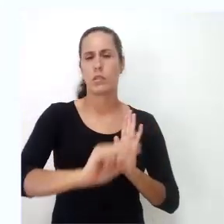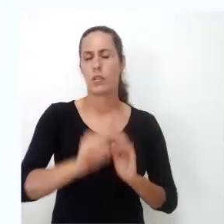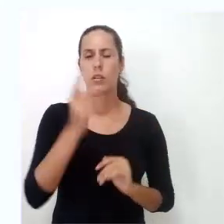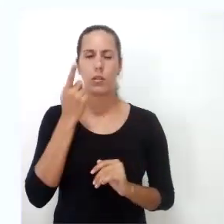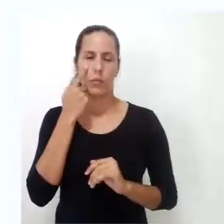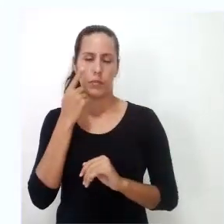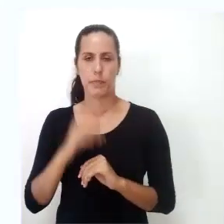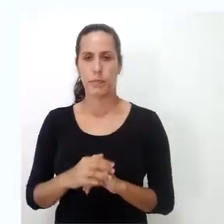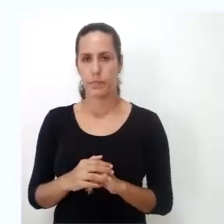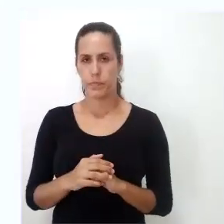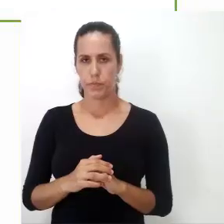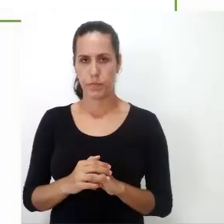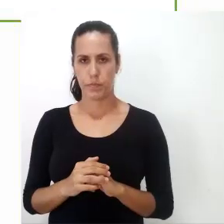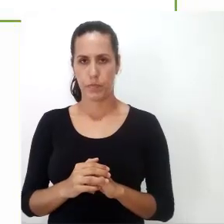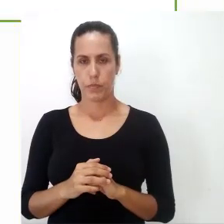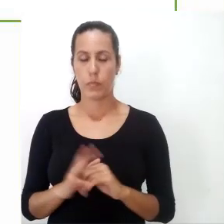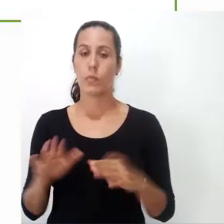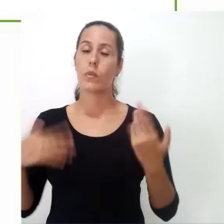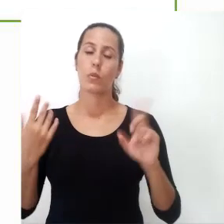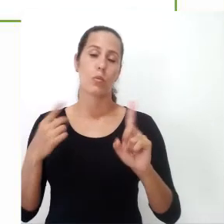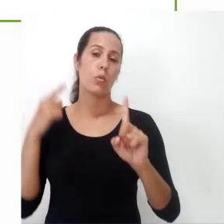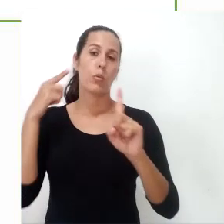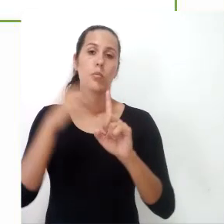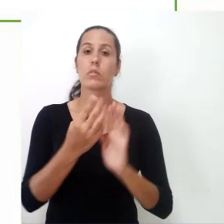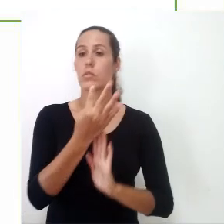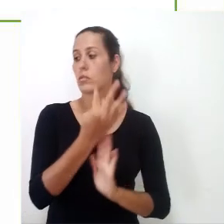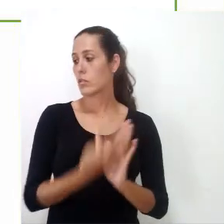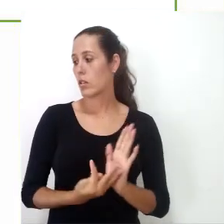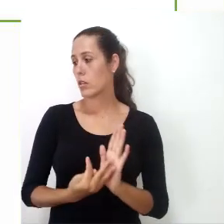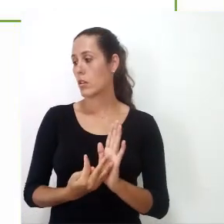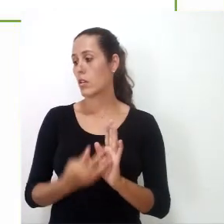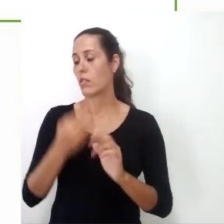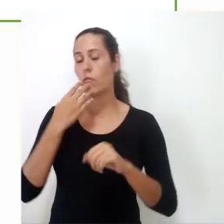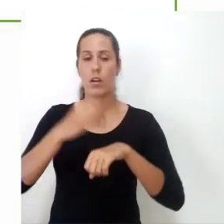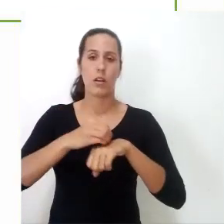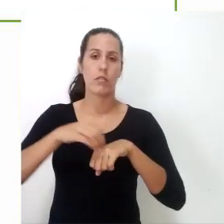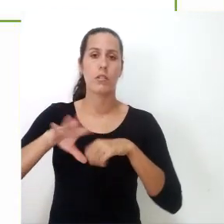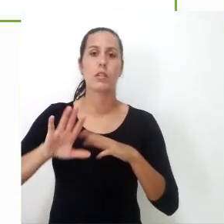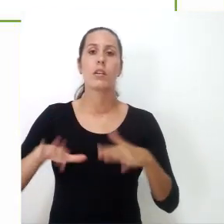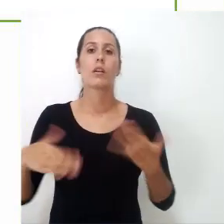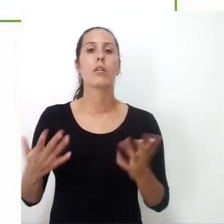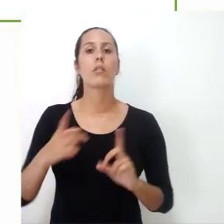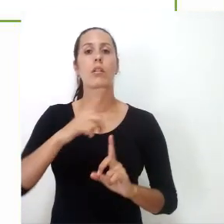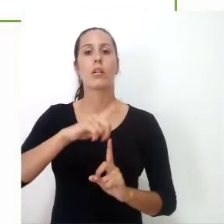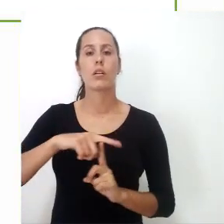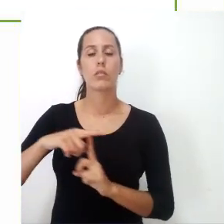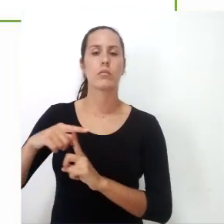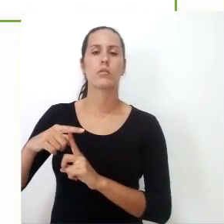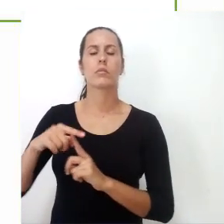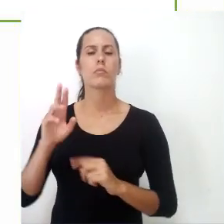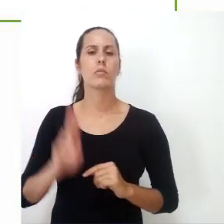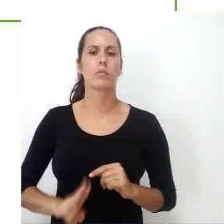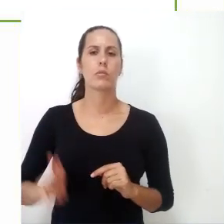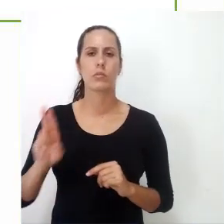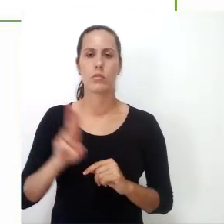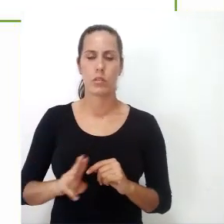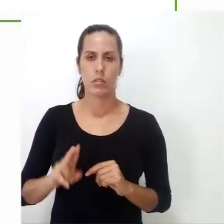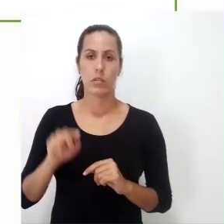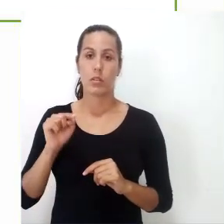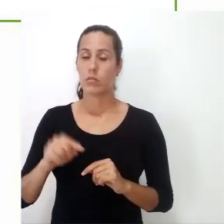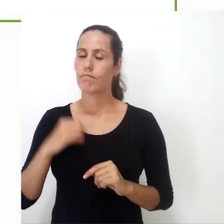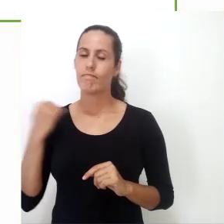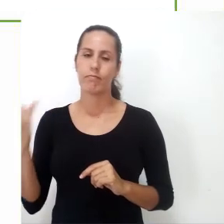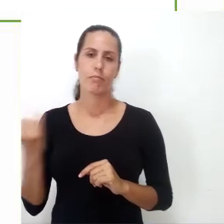capítulos, seções, etc. Vamos ver. Como podemos ver, o propósito do texto vai indicar quais as